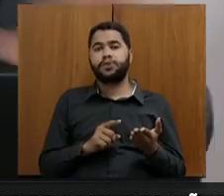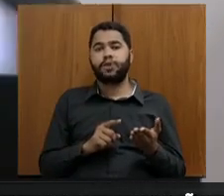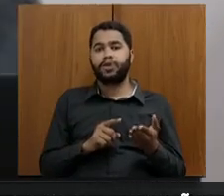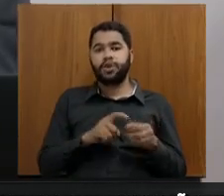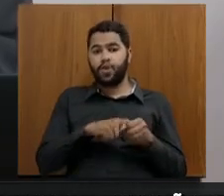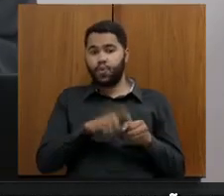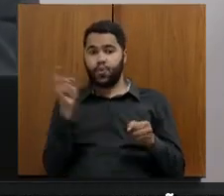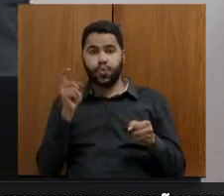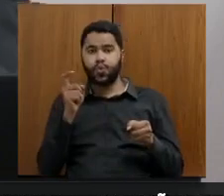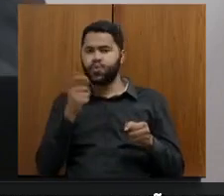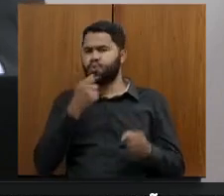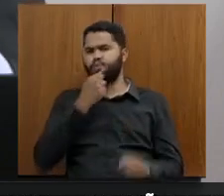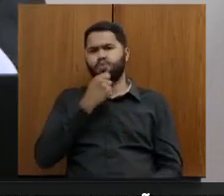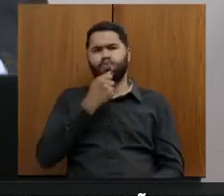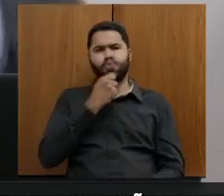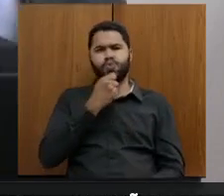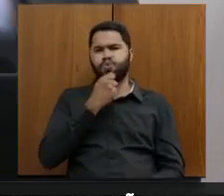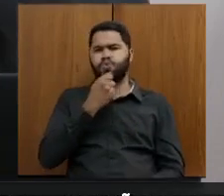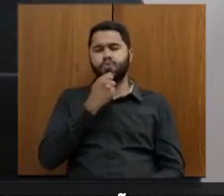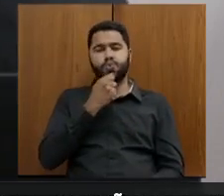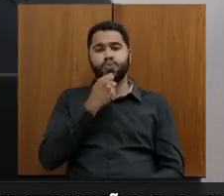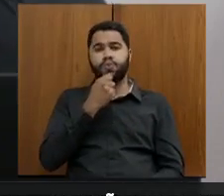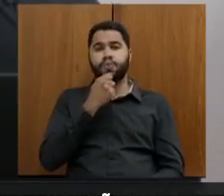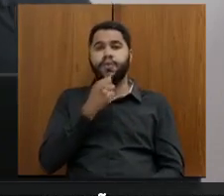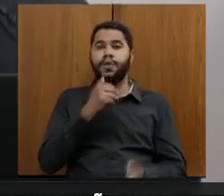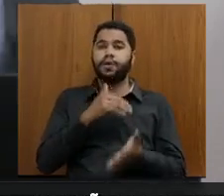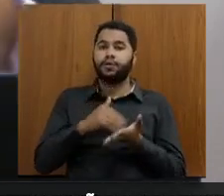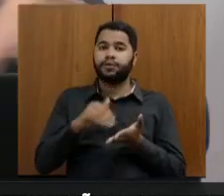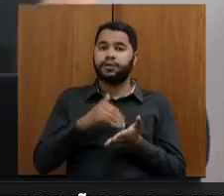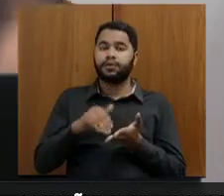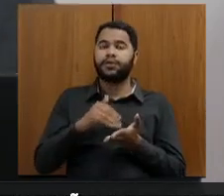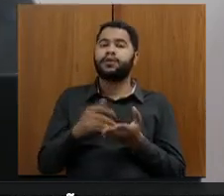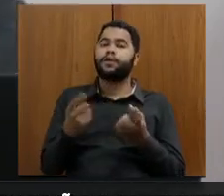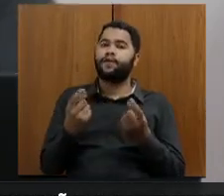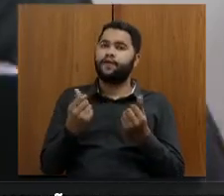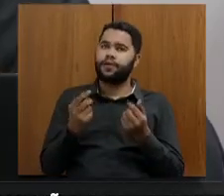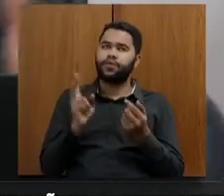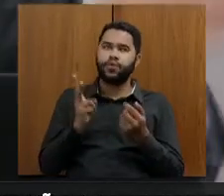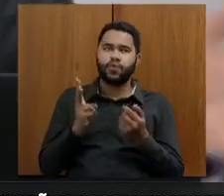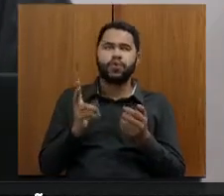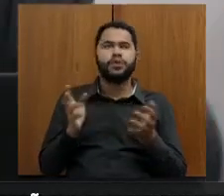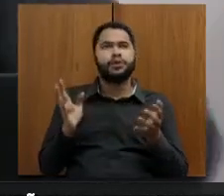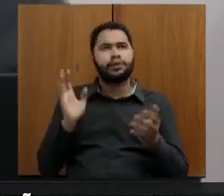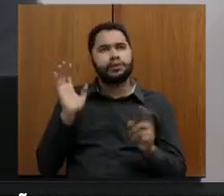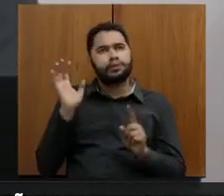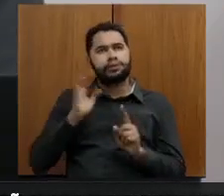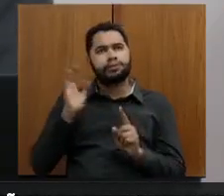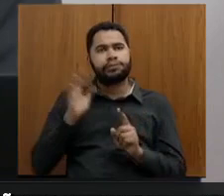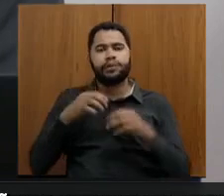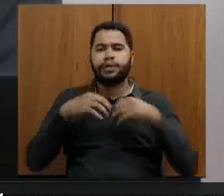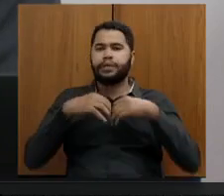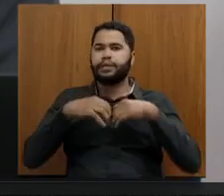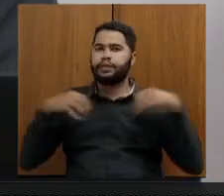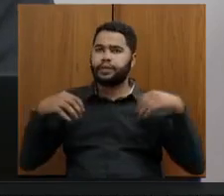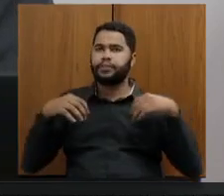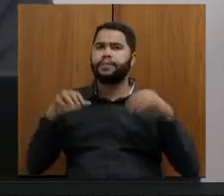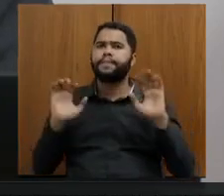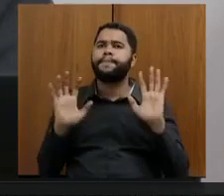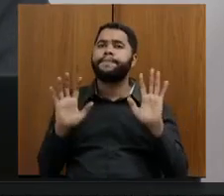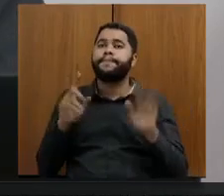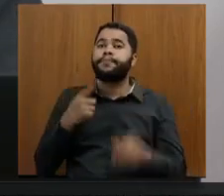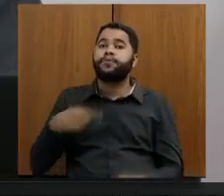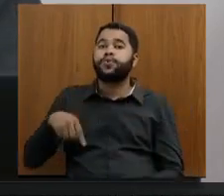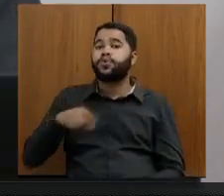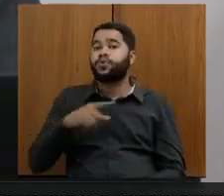revogada diz forma nenhuma e aqui o secretário de fazenda continua insistindo em querer se eu parar só que